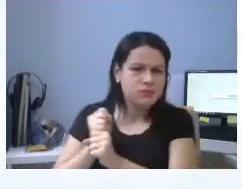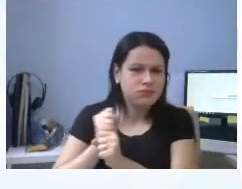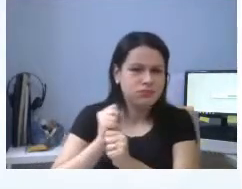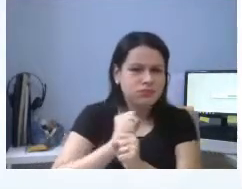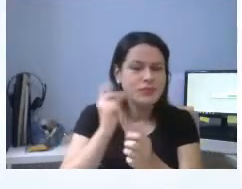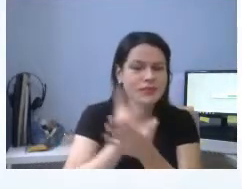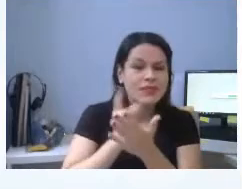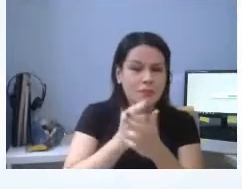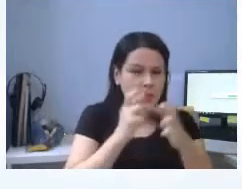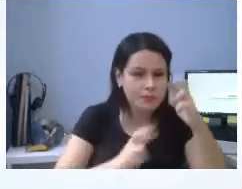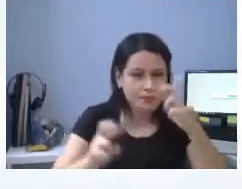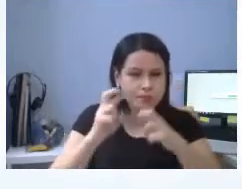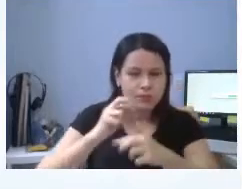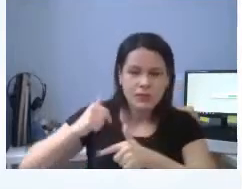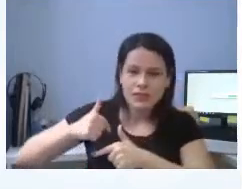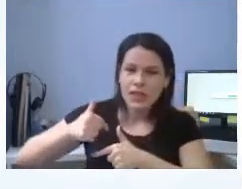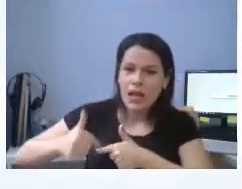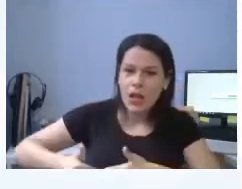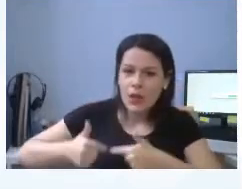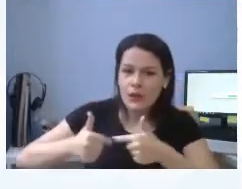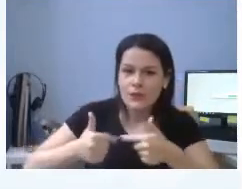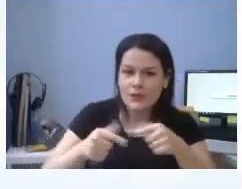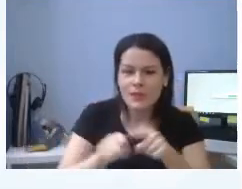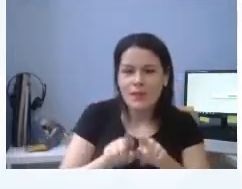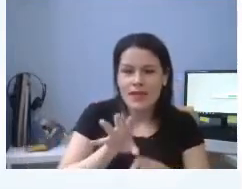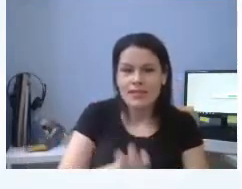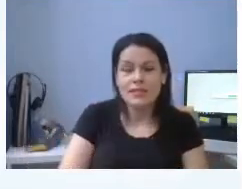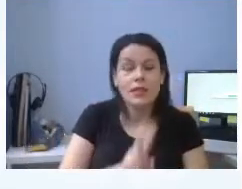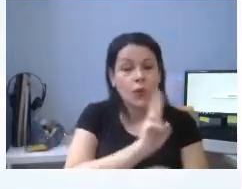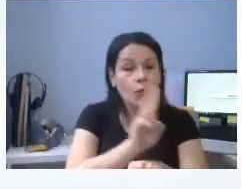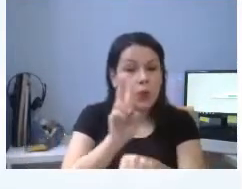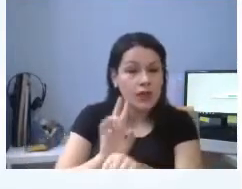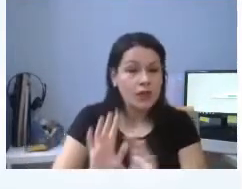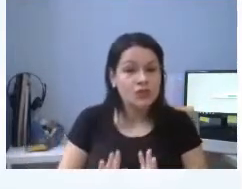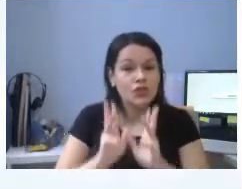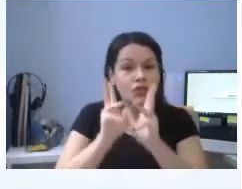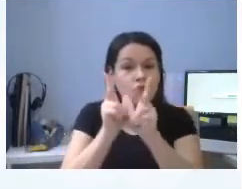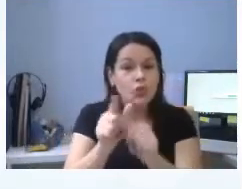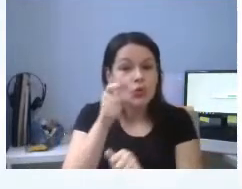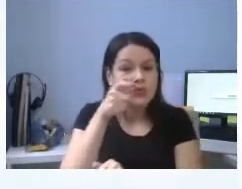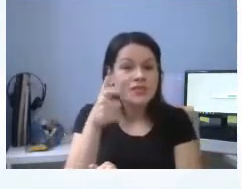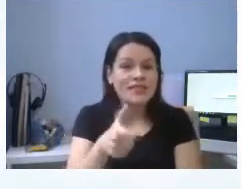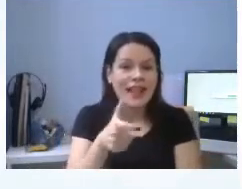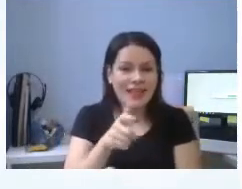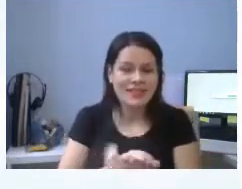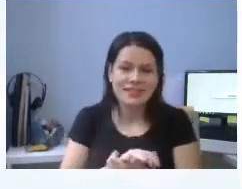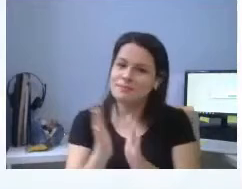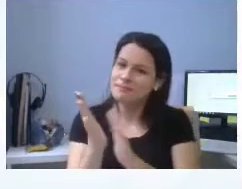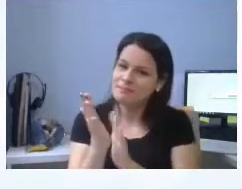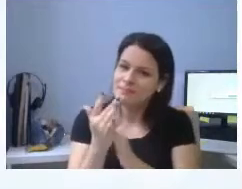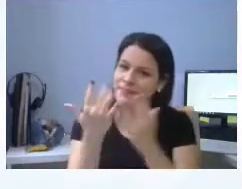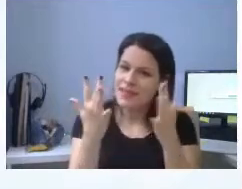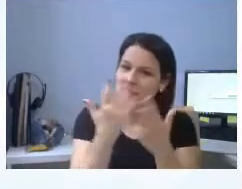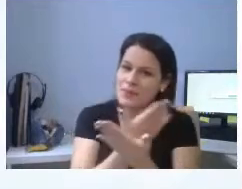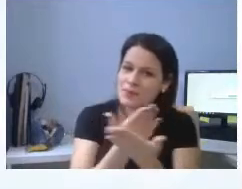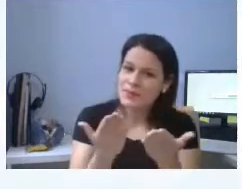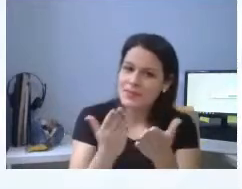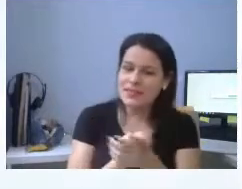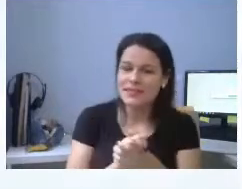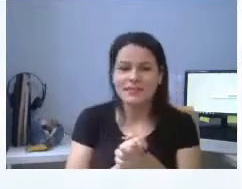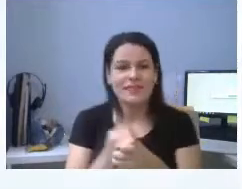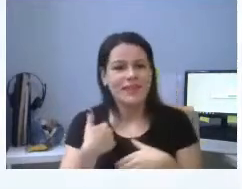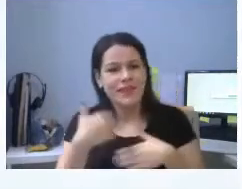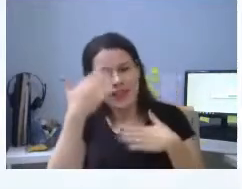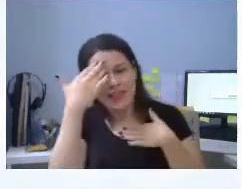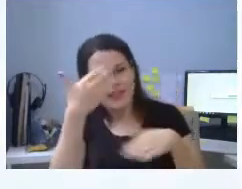nessas últimas décadas, ou seja, defender os interesses da categoria com todas as suas forças. Parabéns. Eu agradeço a